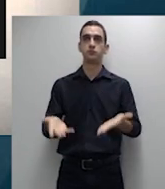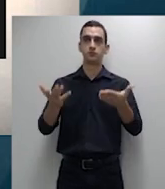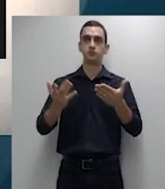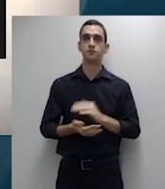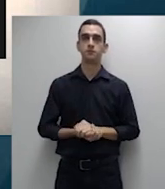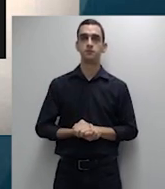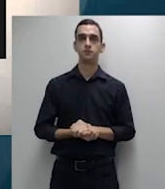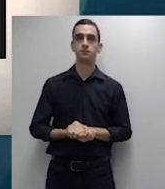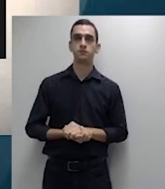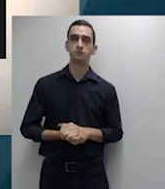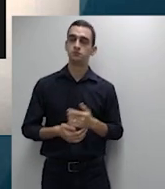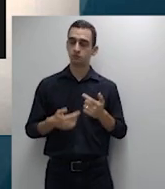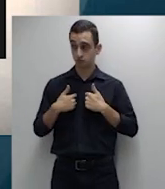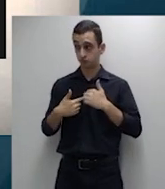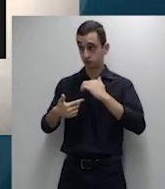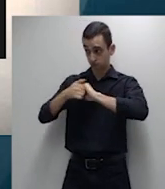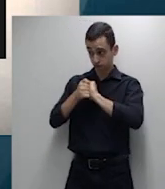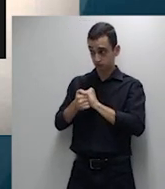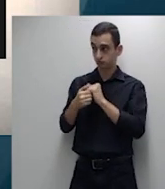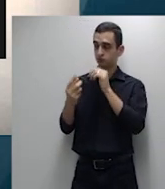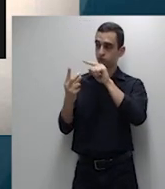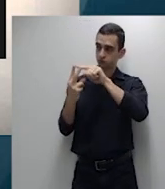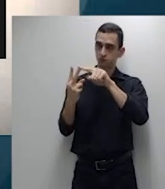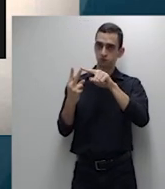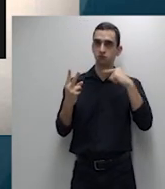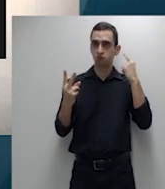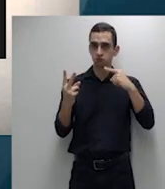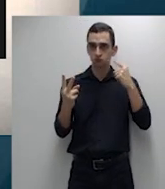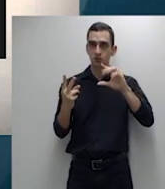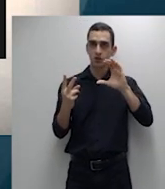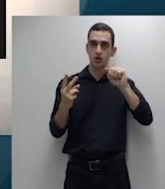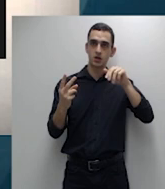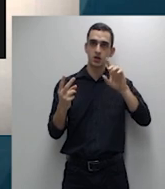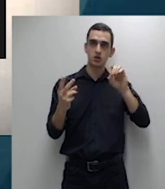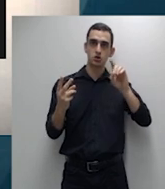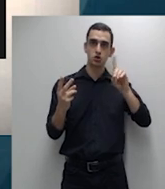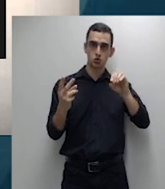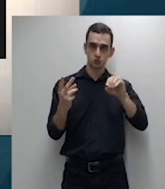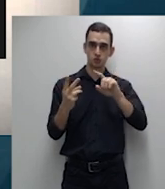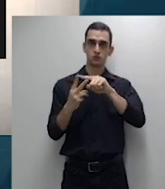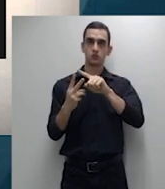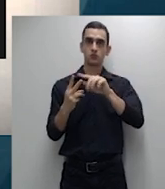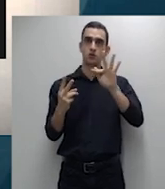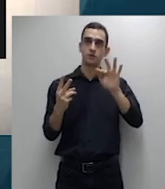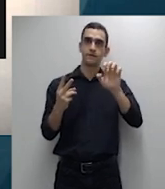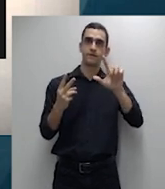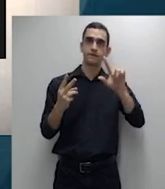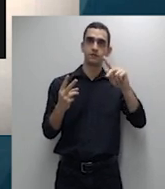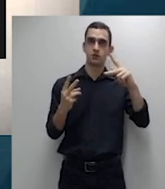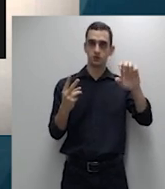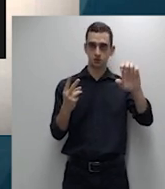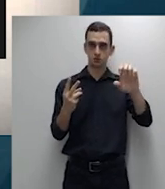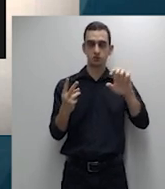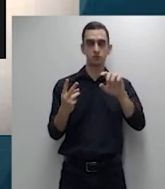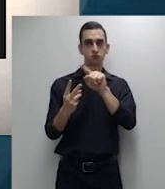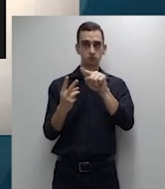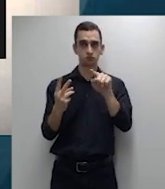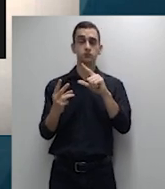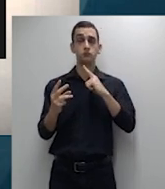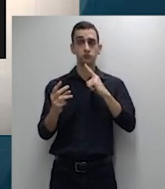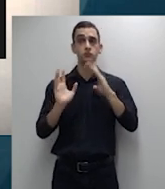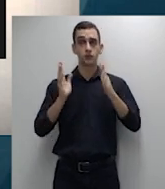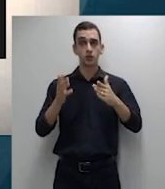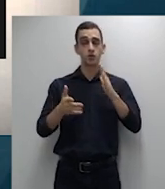o principio cumprimentando os seus patronos autocandia Doutor Felipe pelas sustentações apresentadas eu volto seu